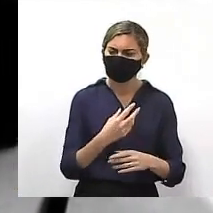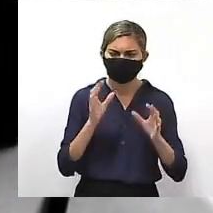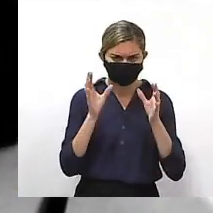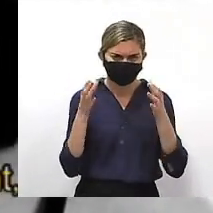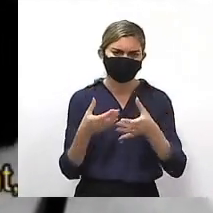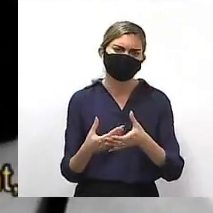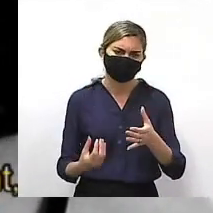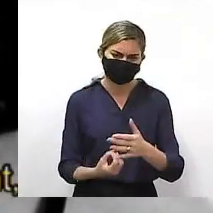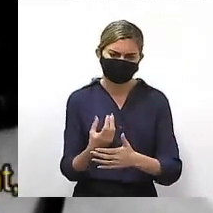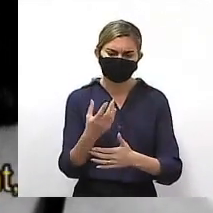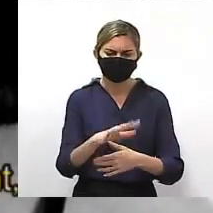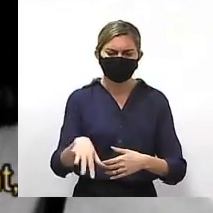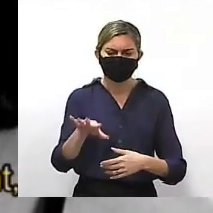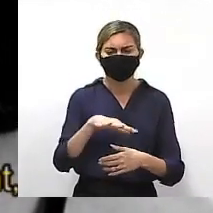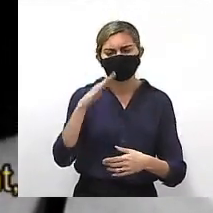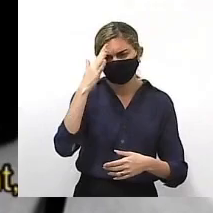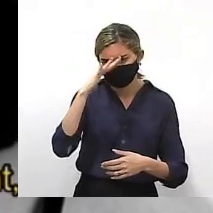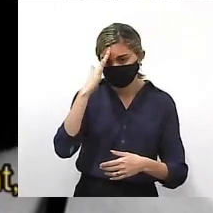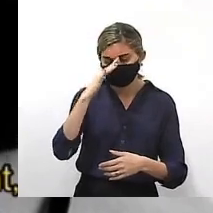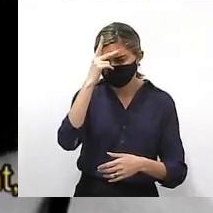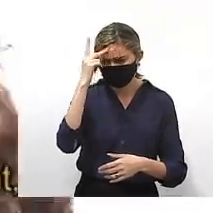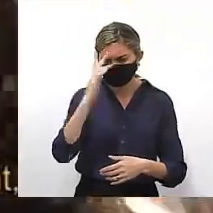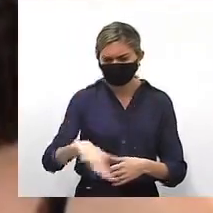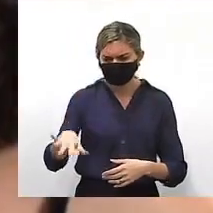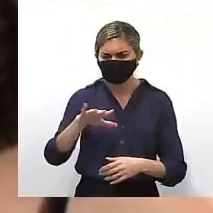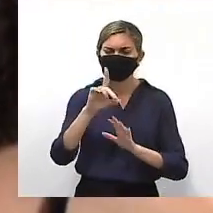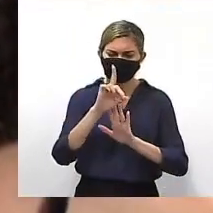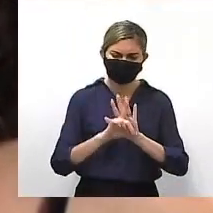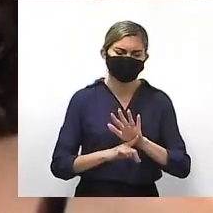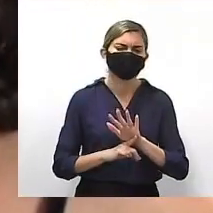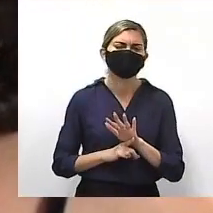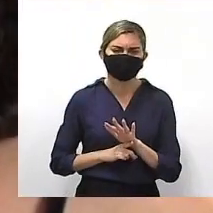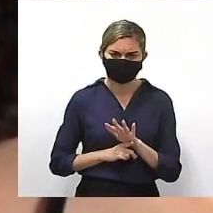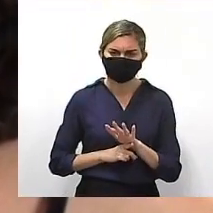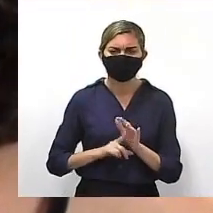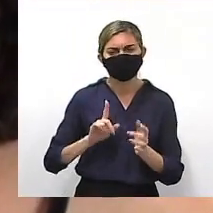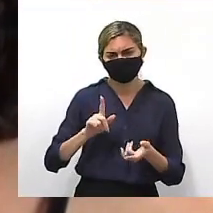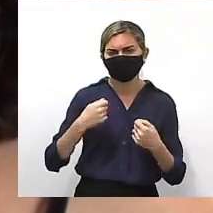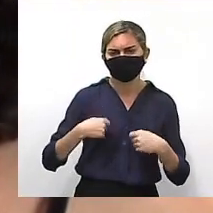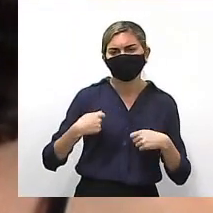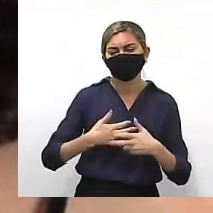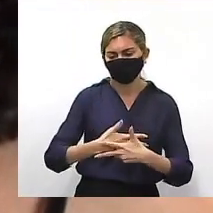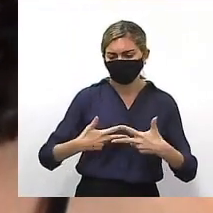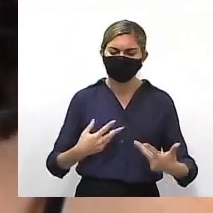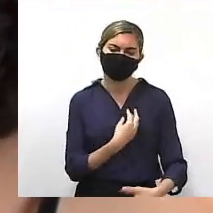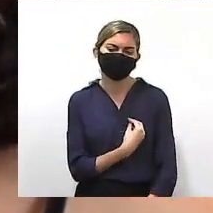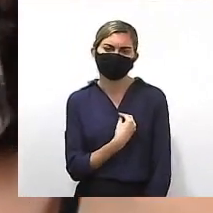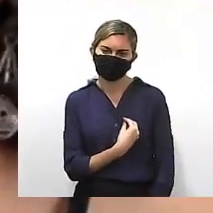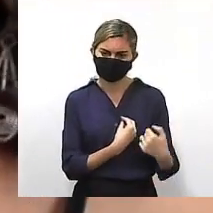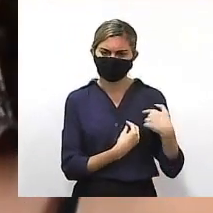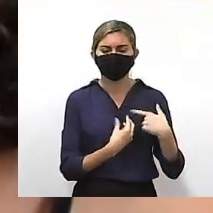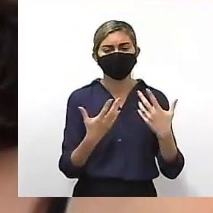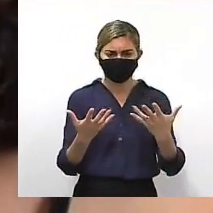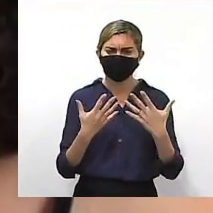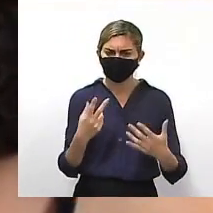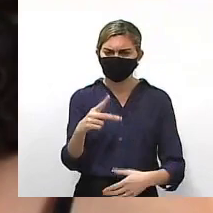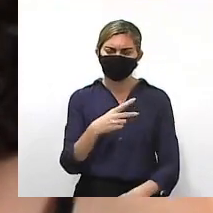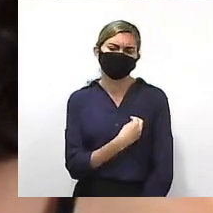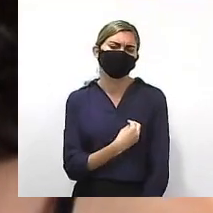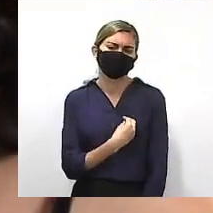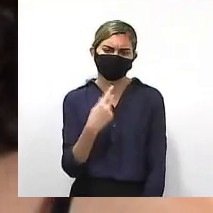comunidade, do entendimento das pessoas do que é direito e do que é qualidade de vida e do que elas querem para a vida